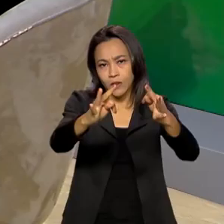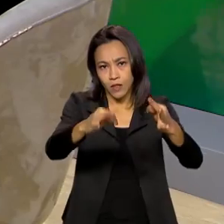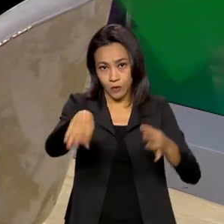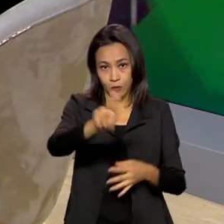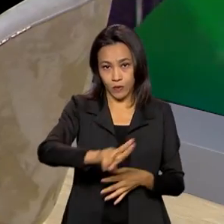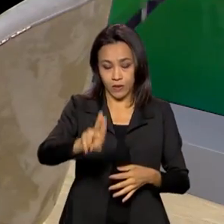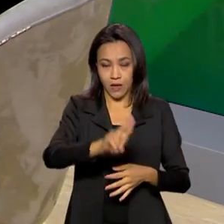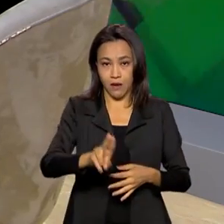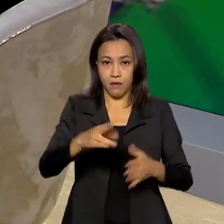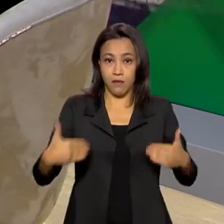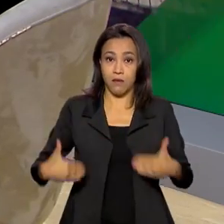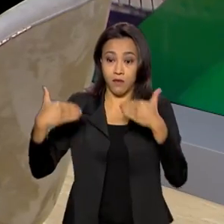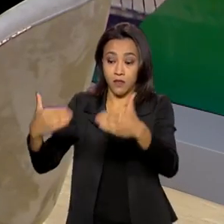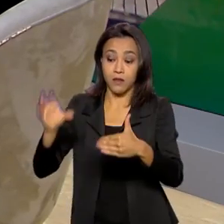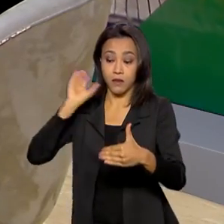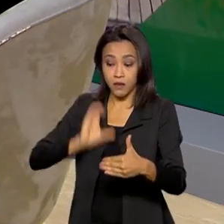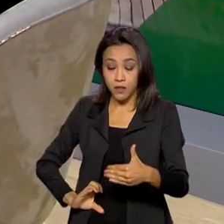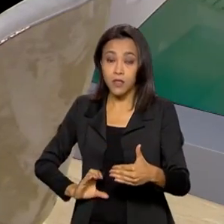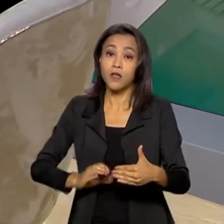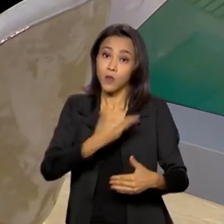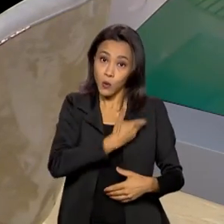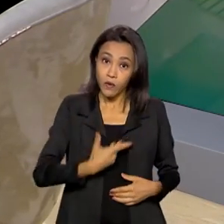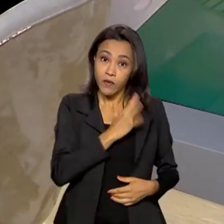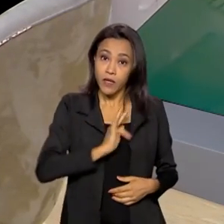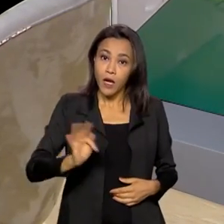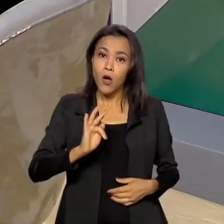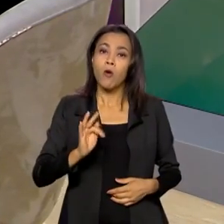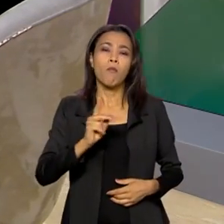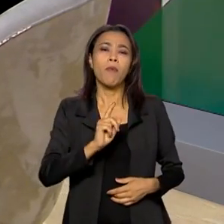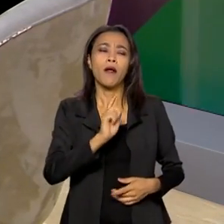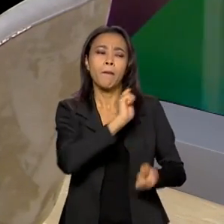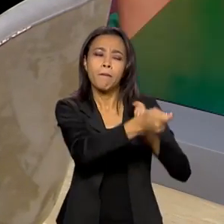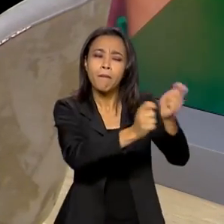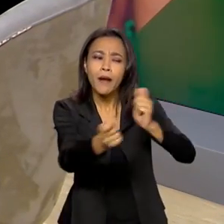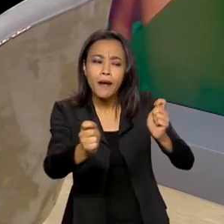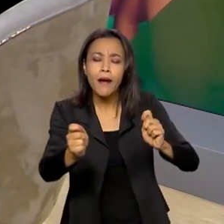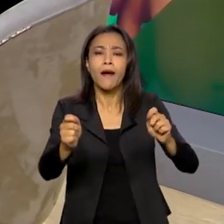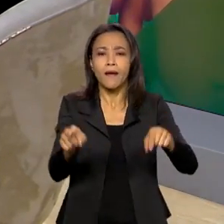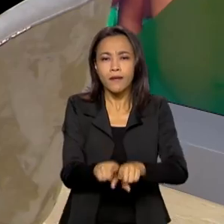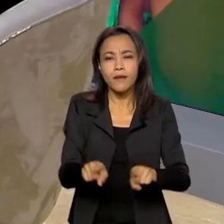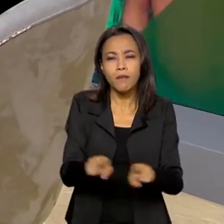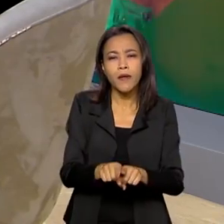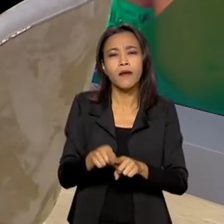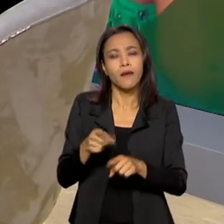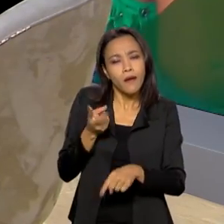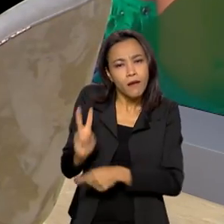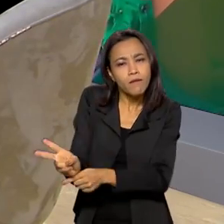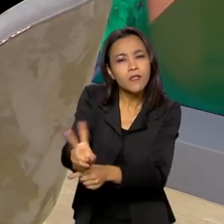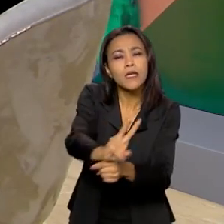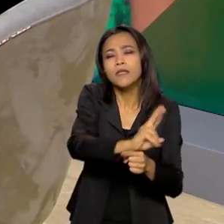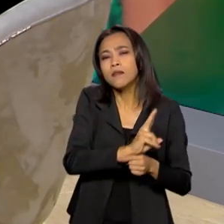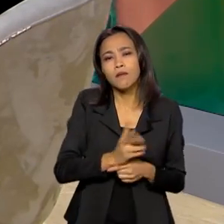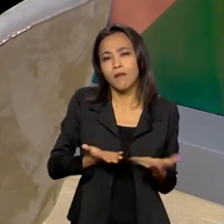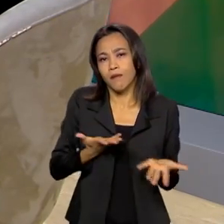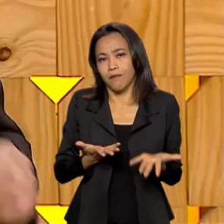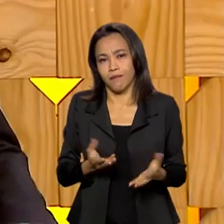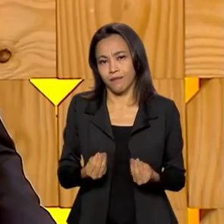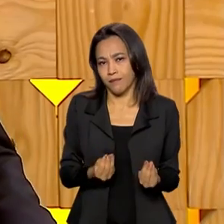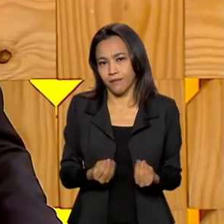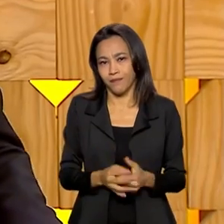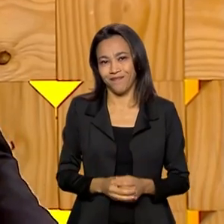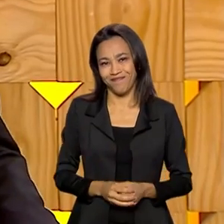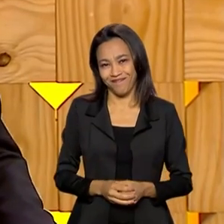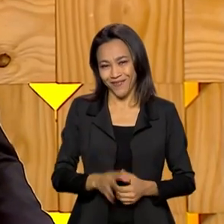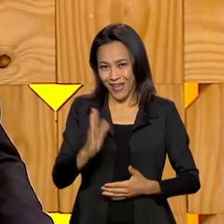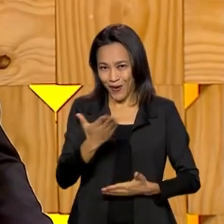Ministério da Cidadania pelo Governo Federal para tanto fazer os pagamentos quanto executar essa fiscalização na ponta